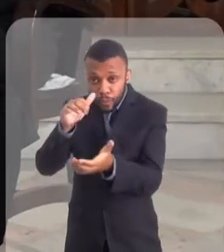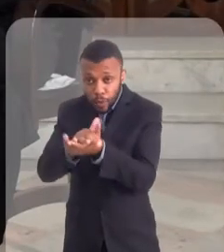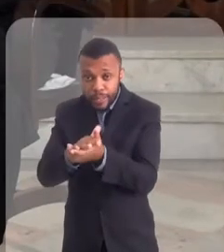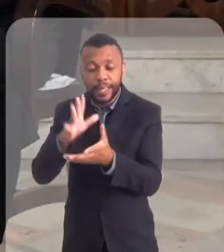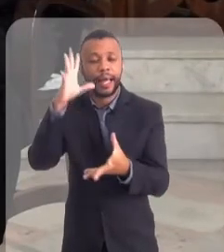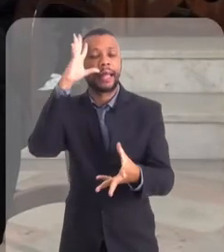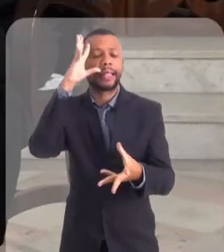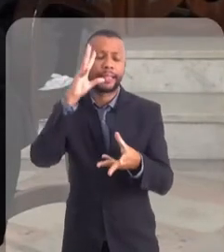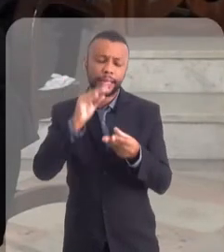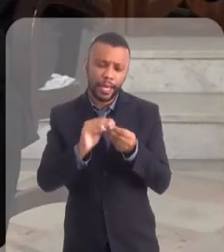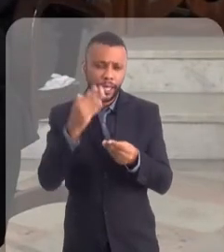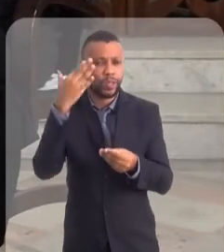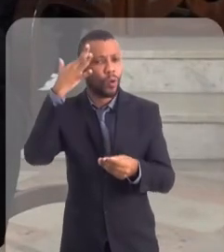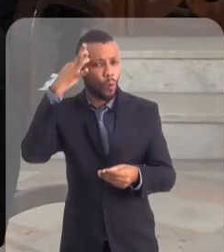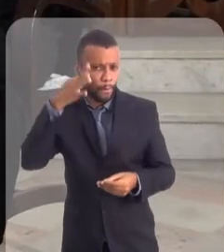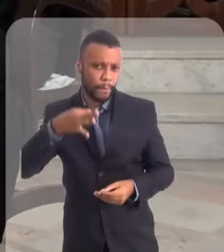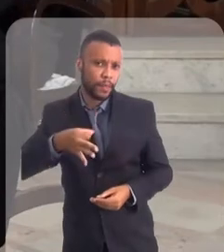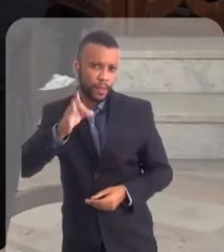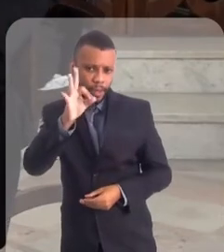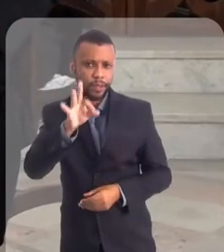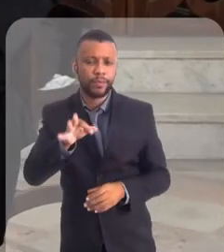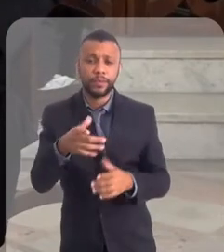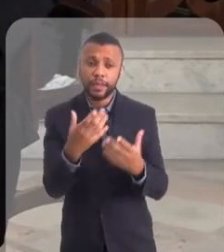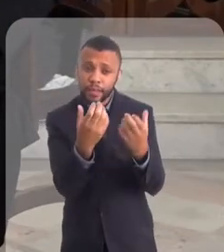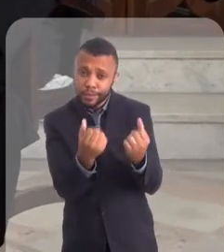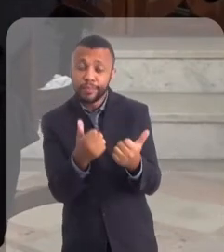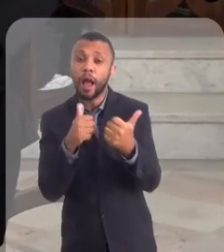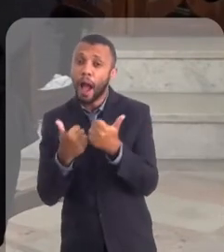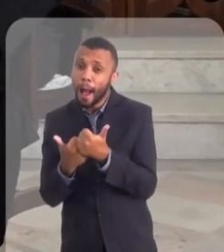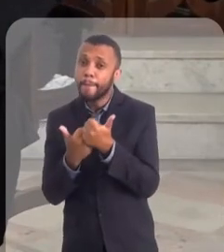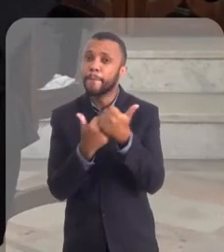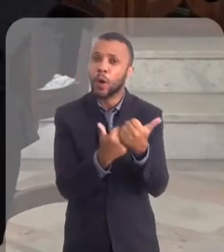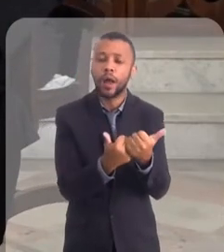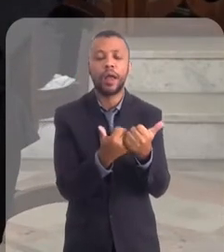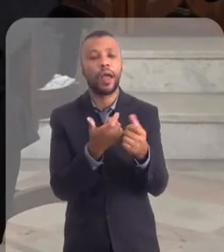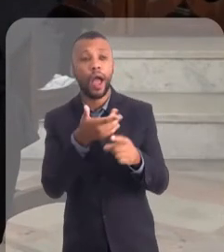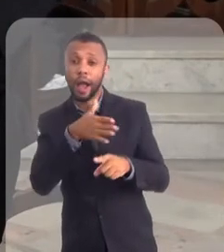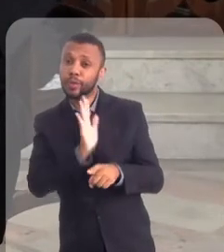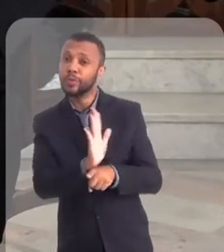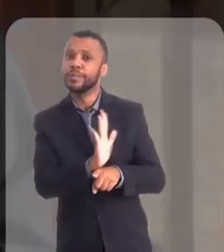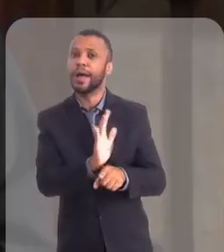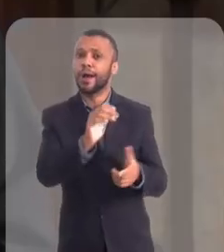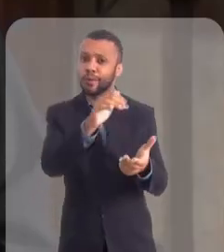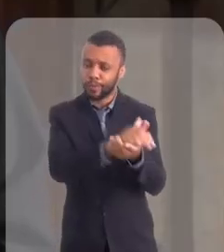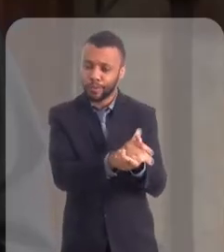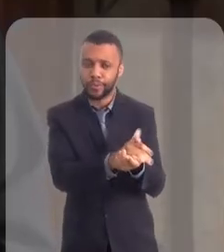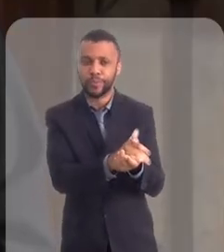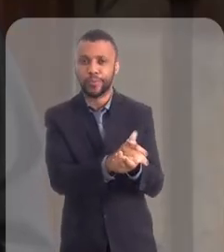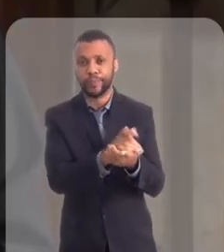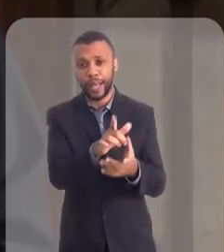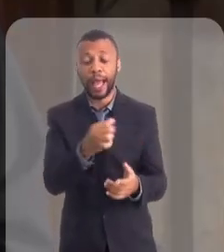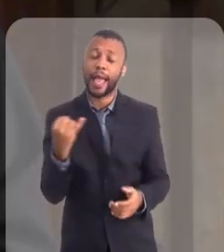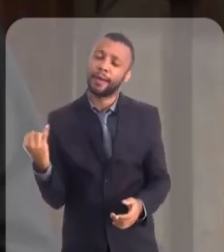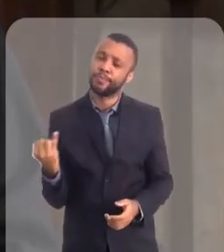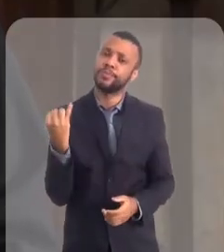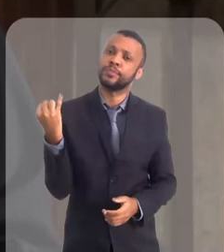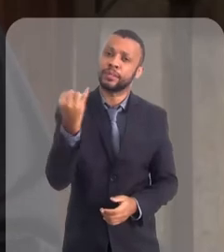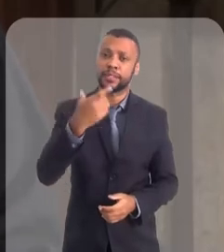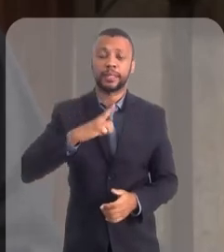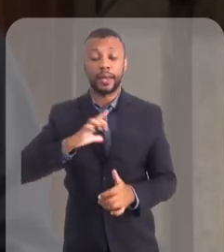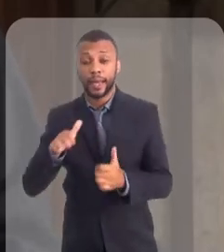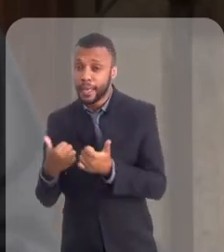por isso a esposa entende e diz que está de acordo com aquela vocação e está disposta a apoiar e ajudar o marido nessa